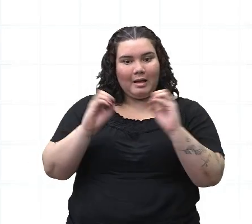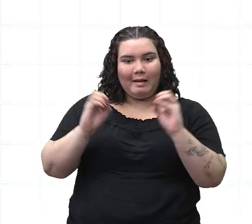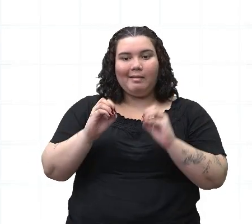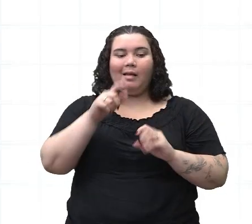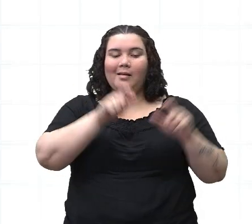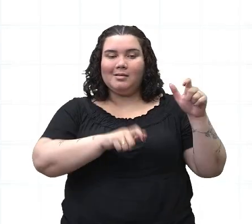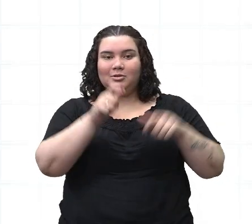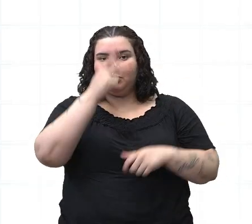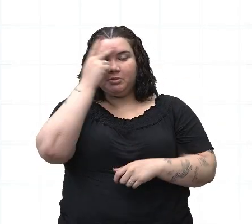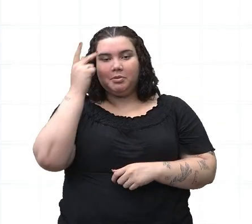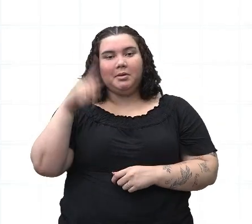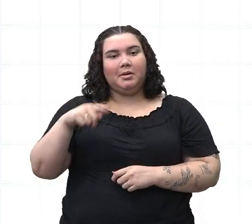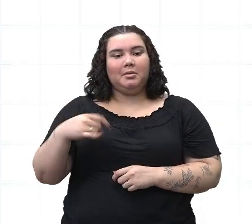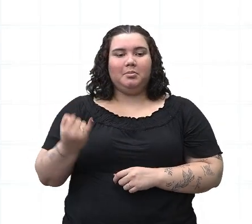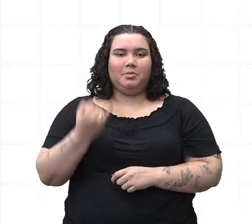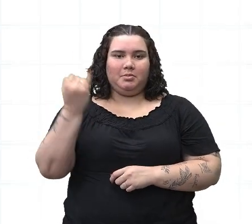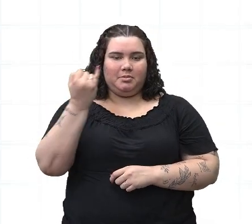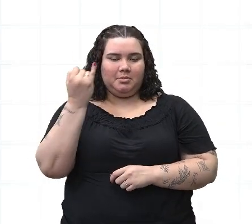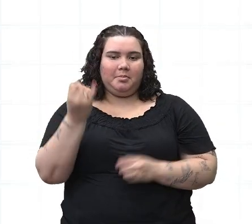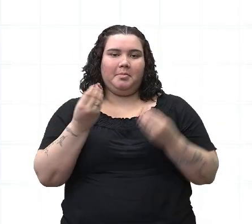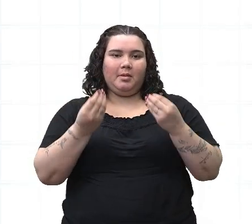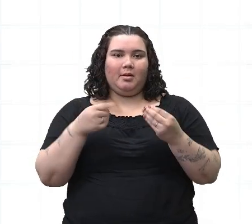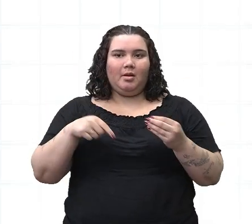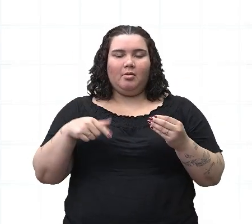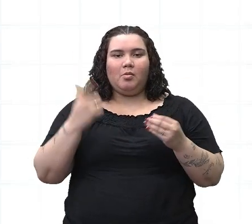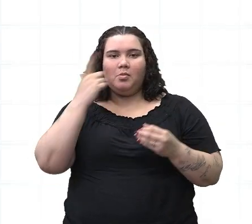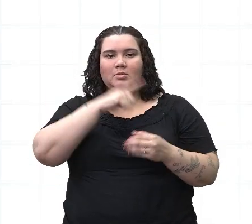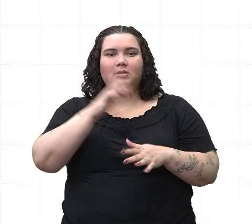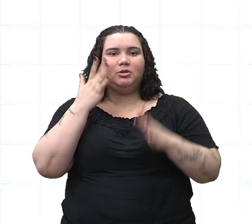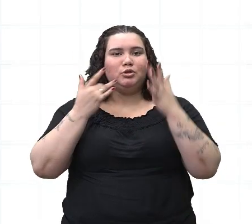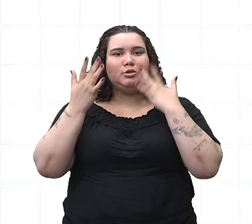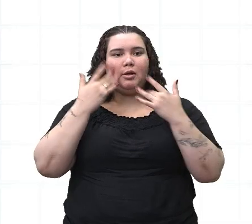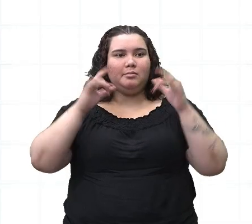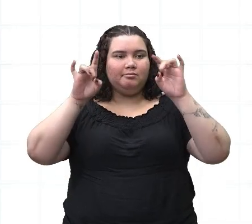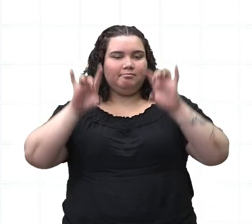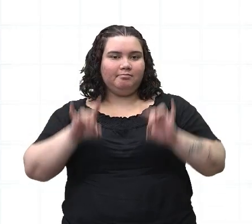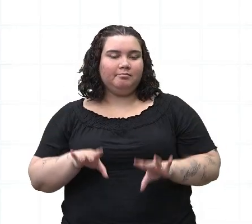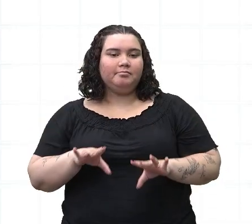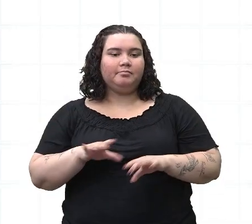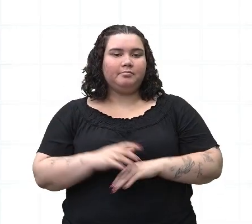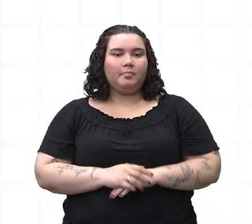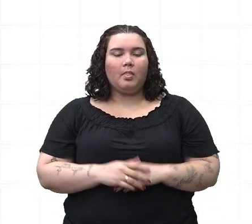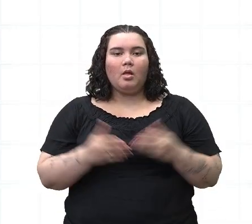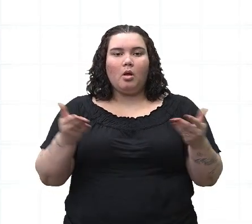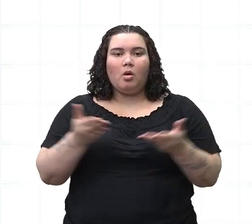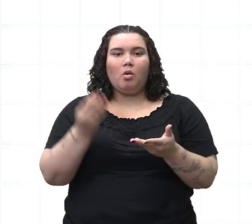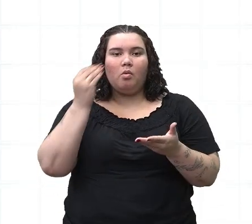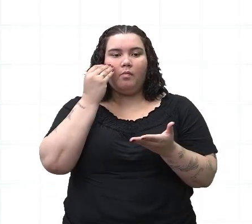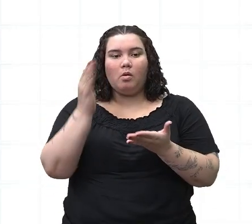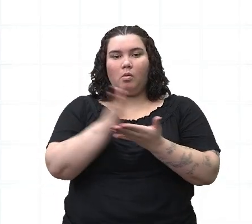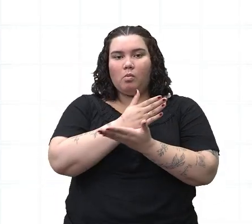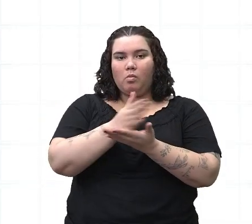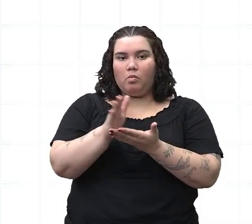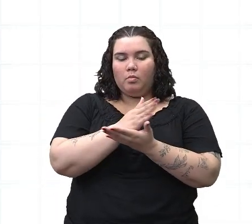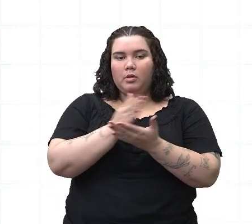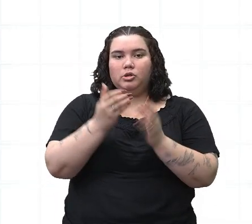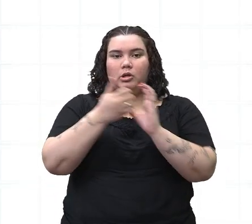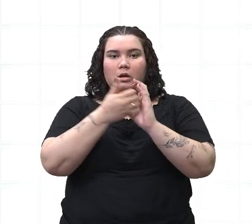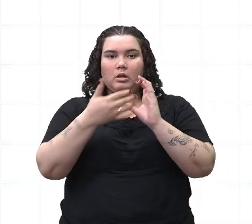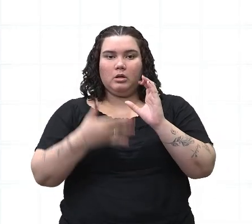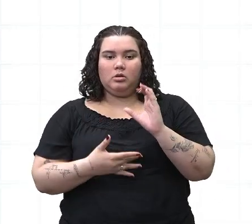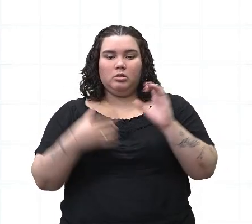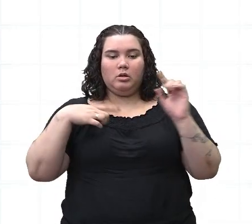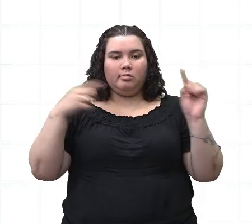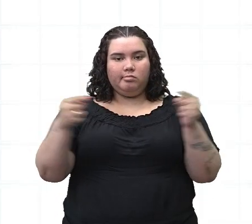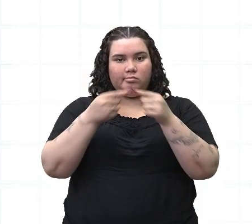são fundamentais para que o espetáculo se realize. Então a gente vai conhecer alguns elementos que se